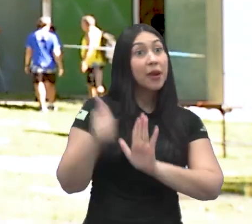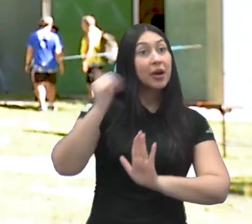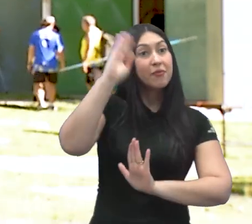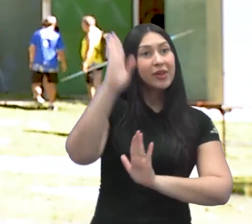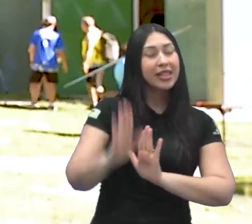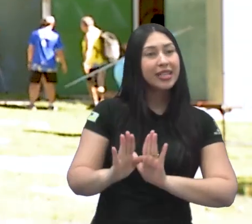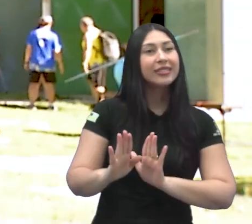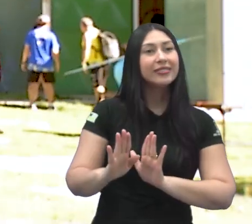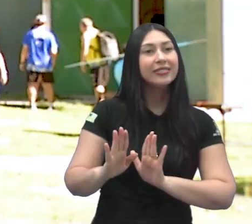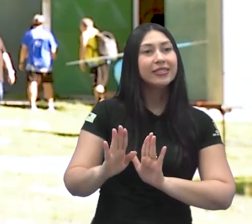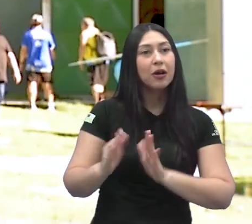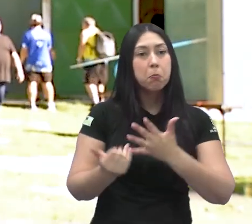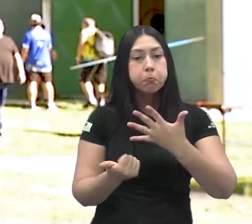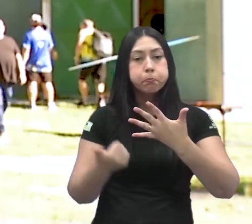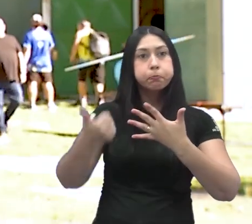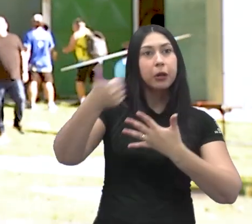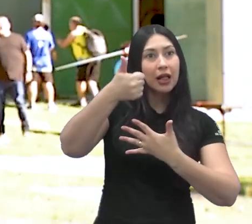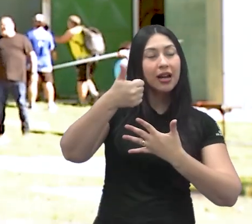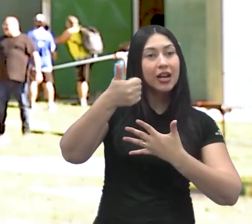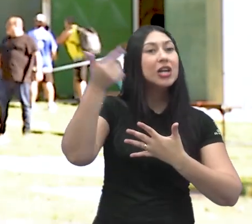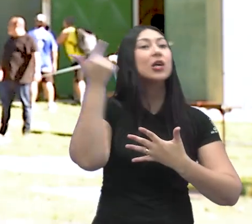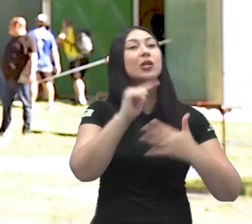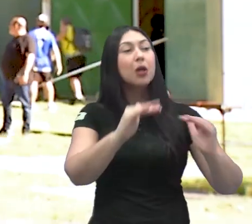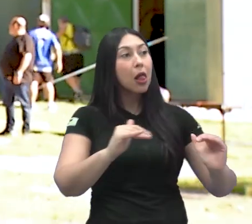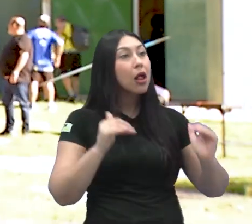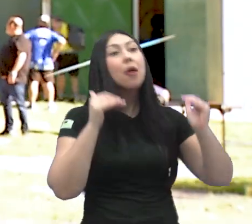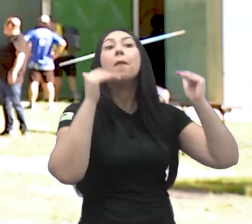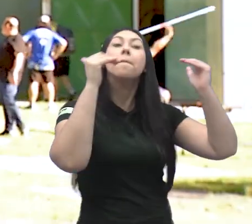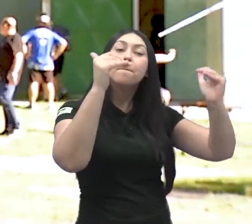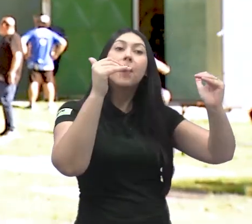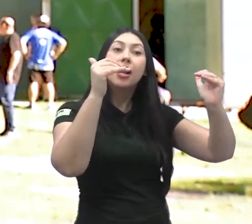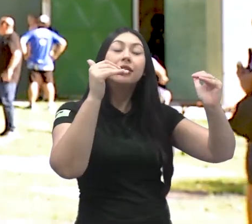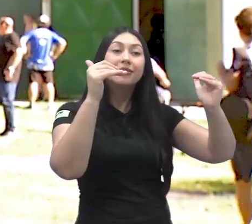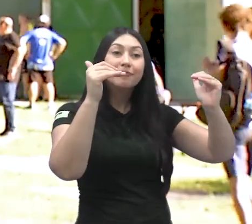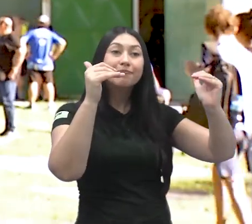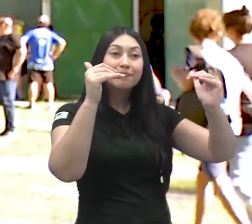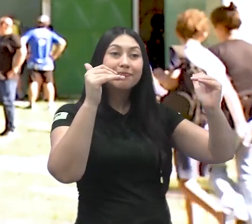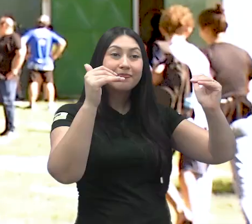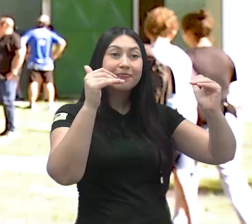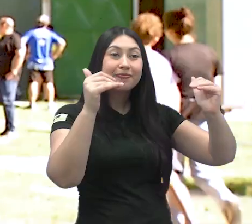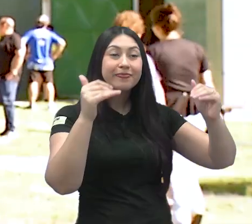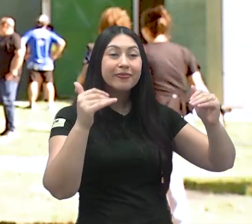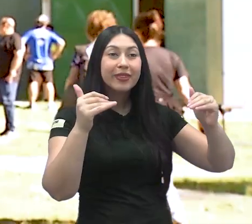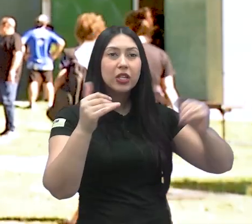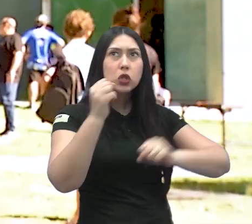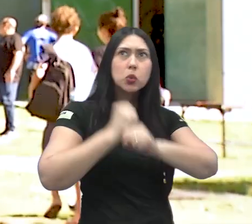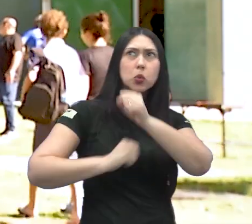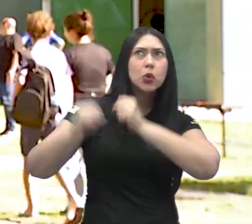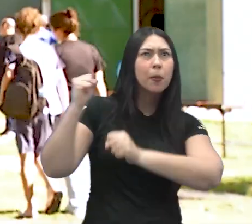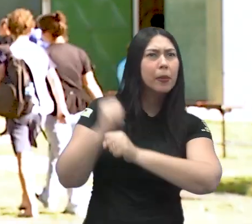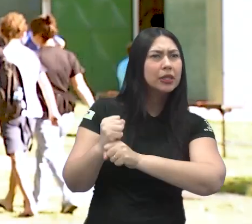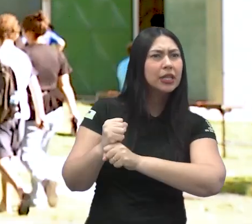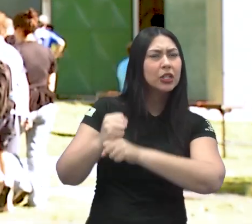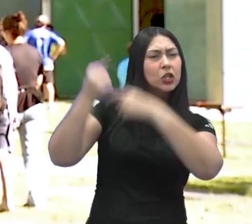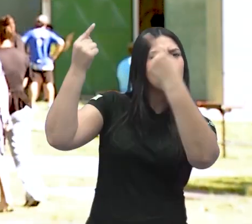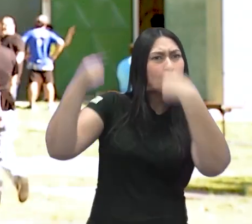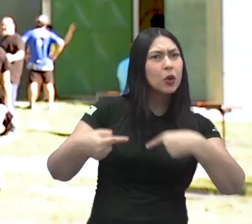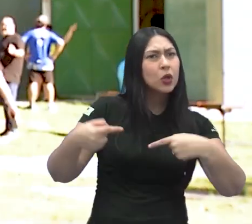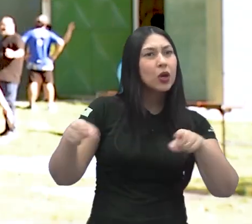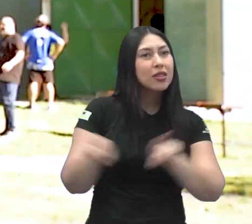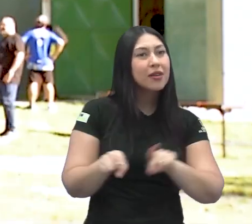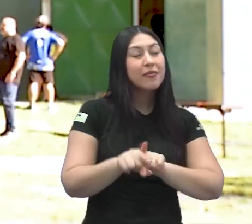nosso primeiro brasileiro. Aí subimos o acesso para a Série Ouro, começamos na Série Prata, subimos para a Série Ouro. Ano passado a